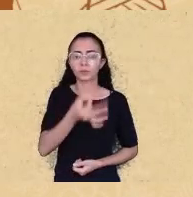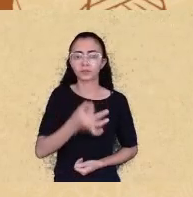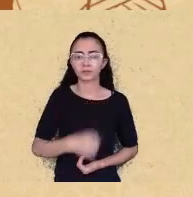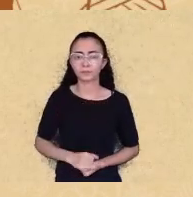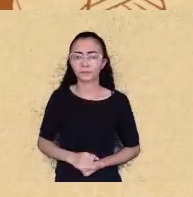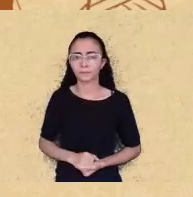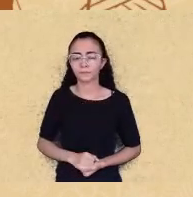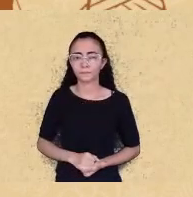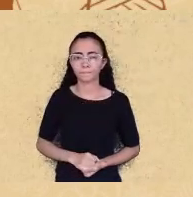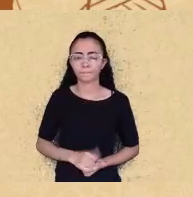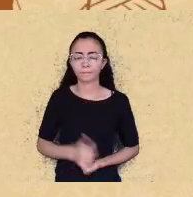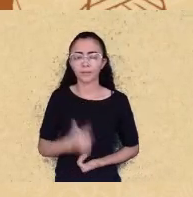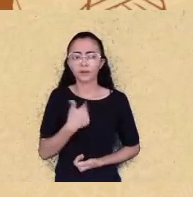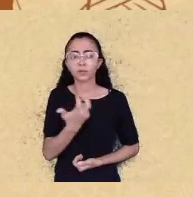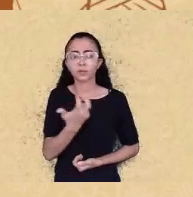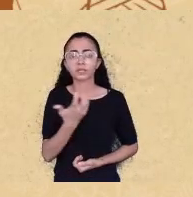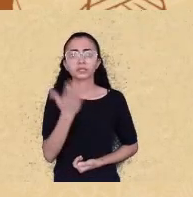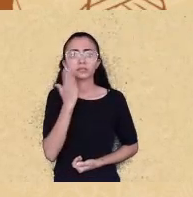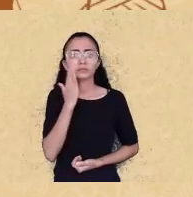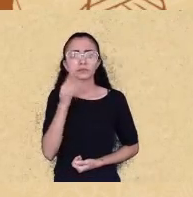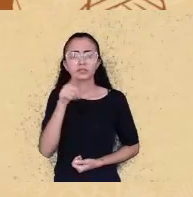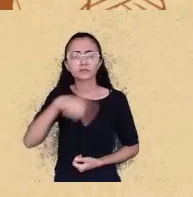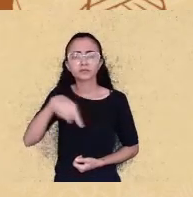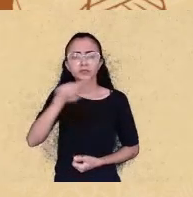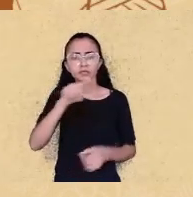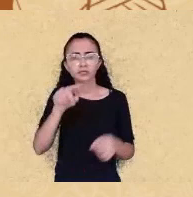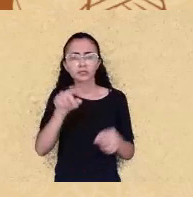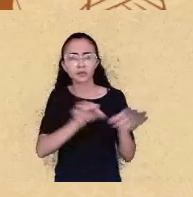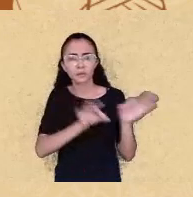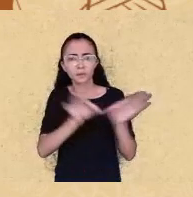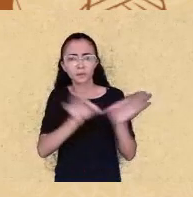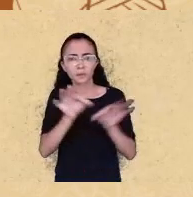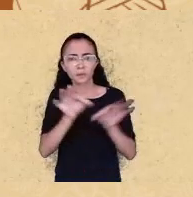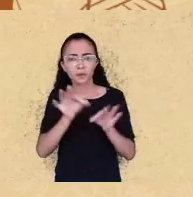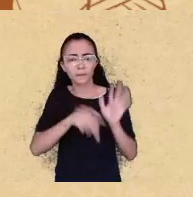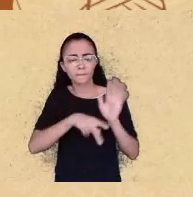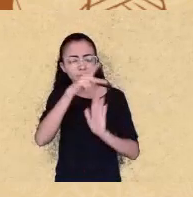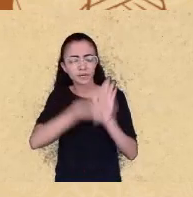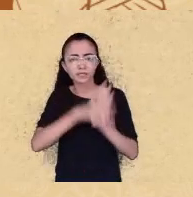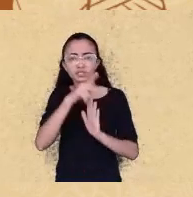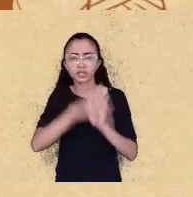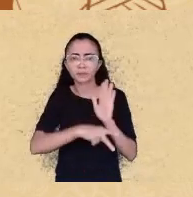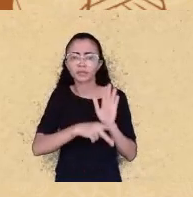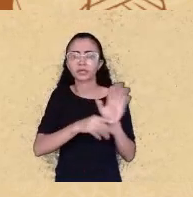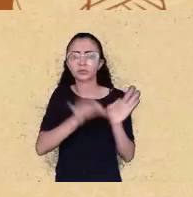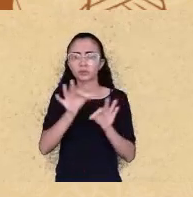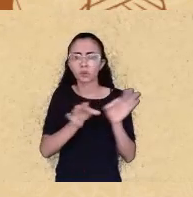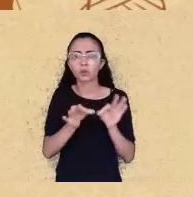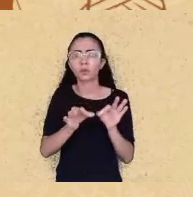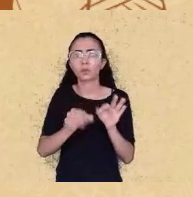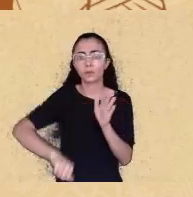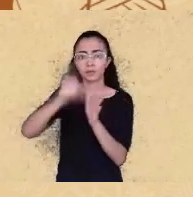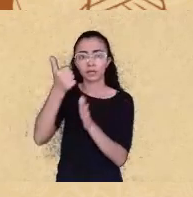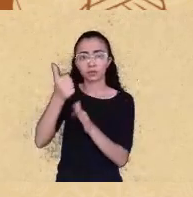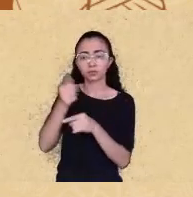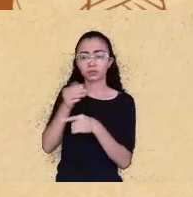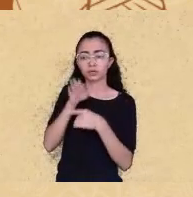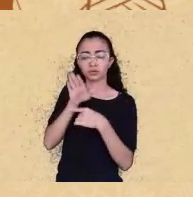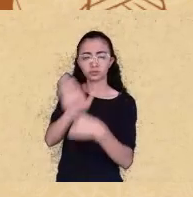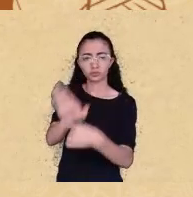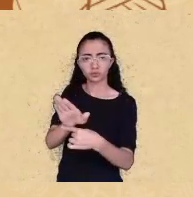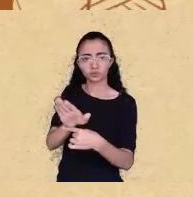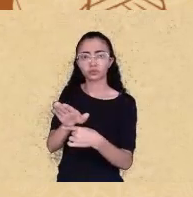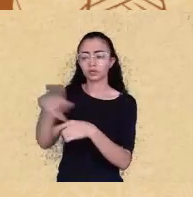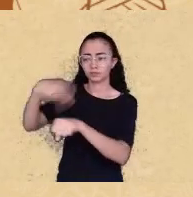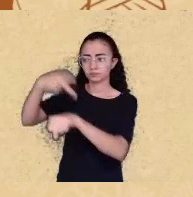se chegaram a planejar esse treinamento em primeiros socorros em algum desses países, se houve